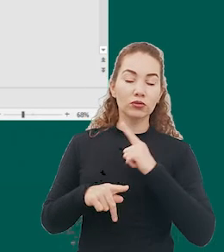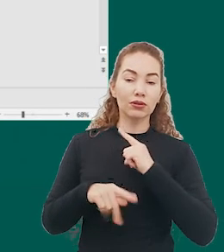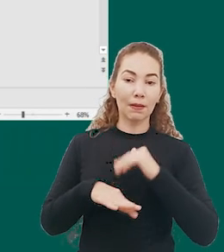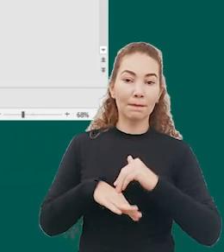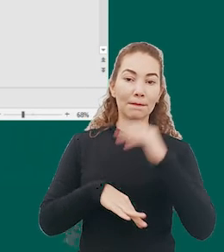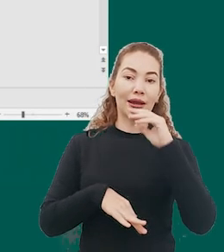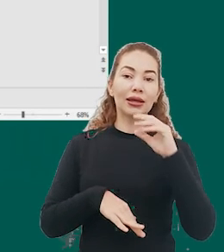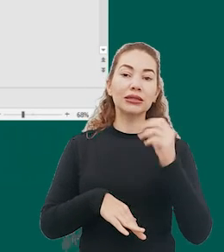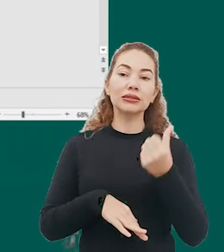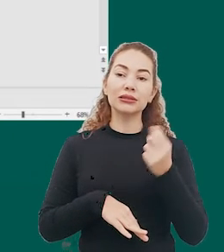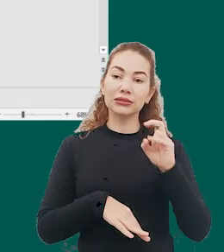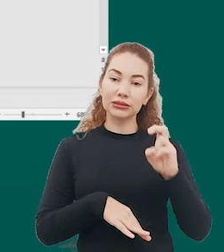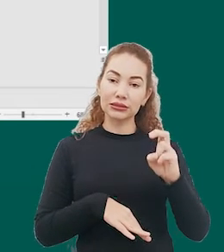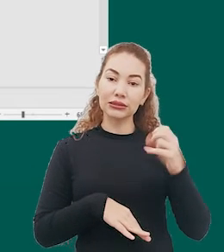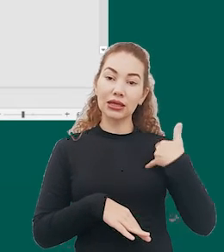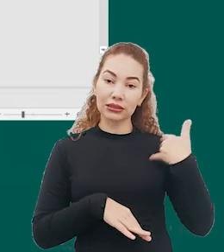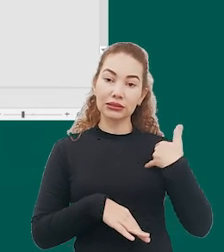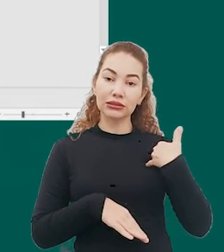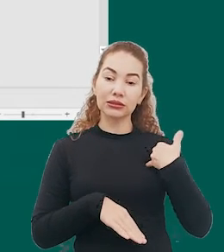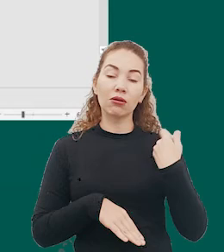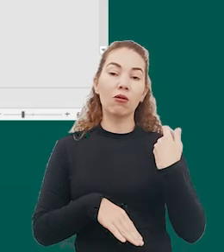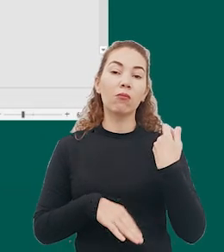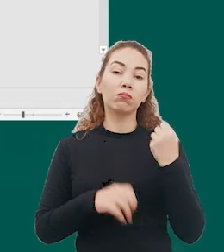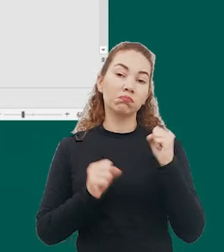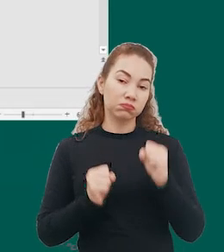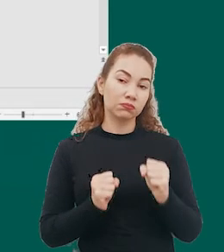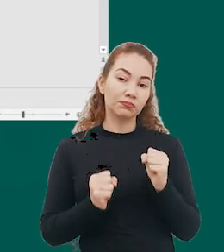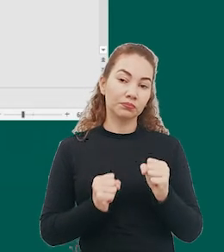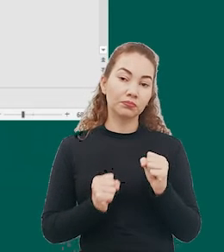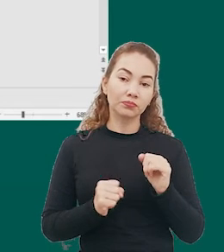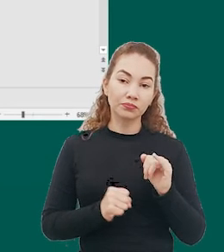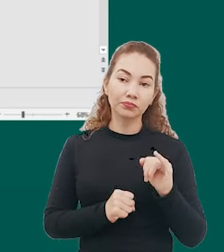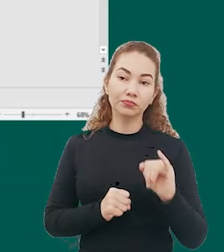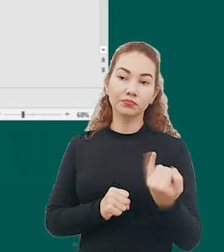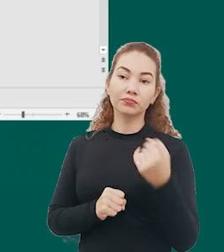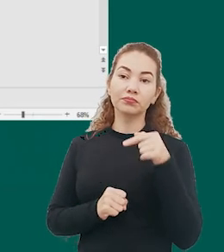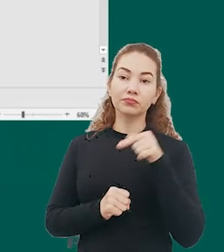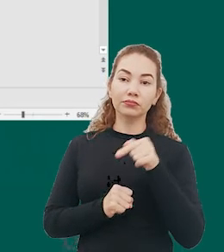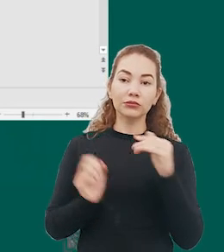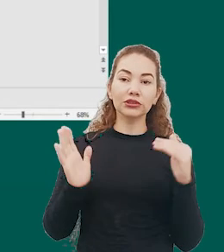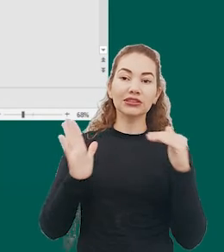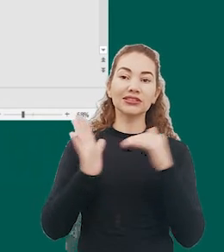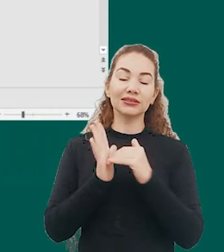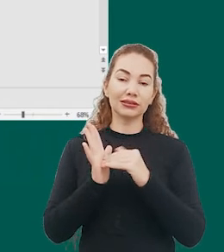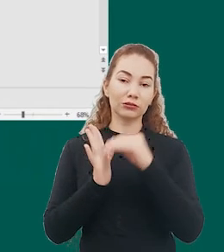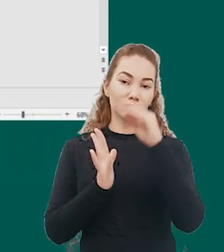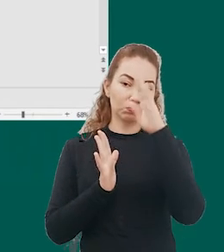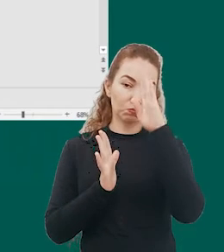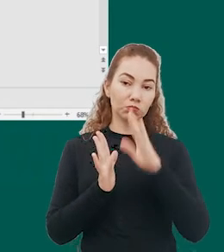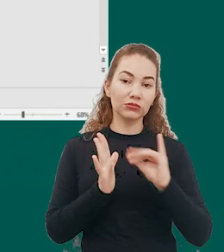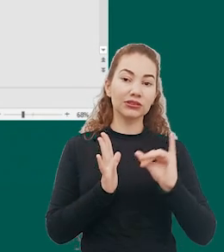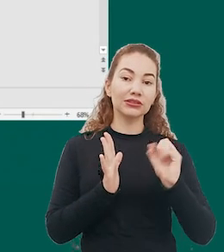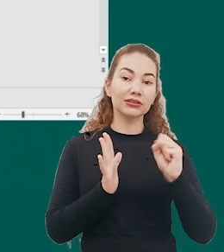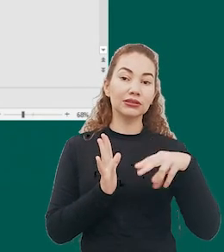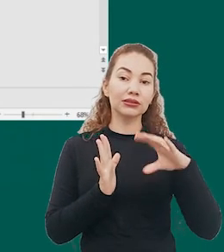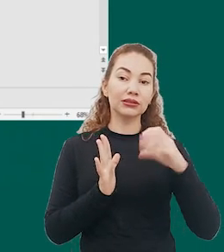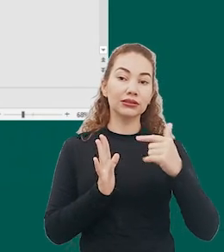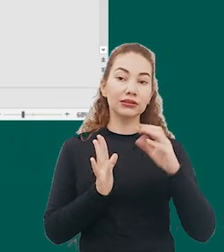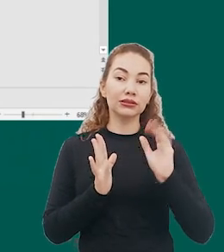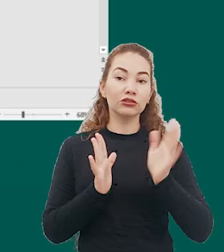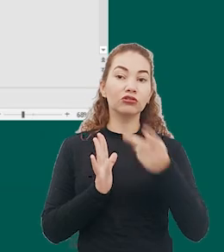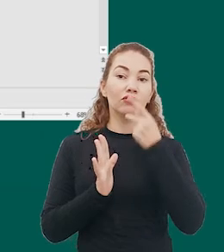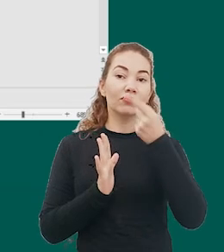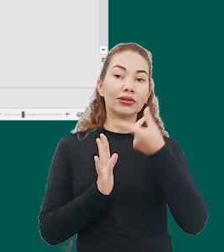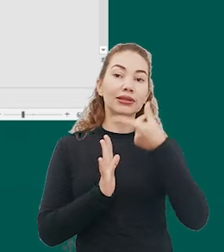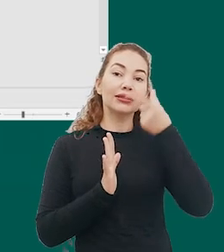mais de 65 anos de idade, elas podem se aproveitar desse limite de isenção que eu já comentei com